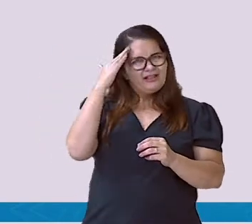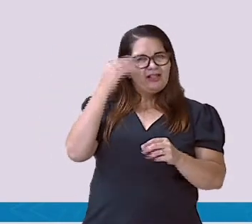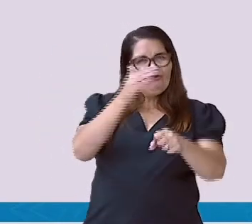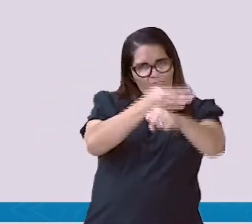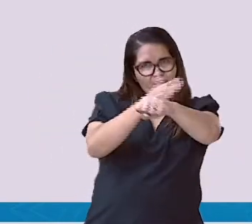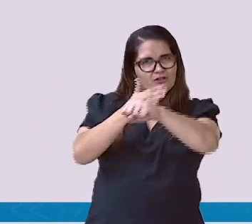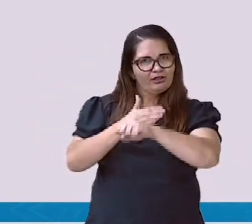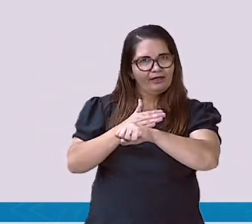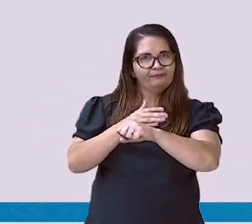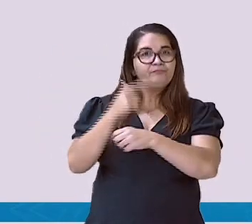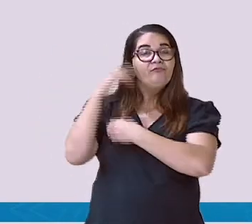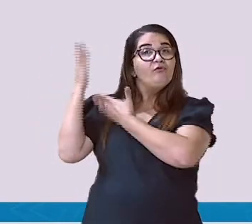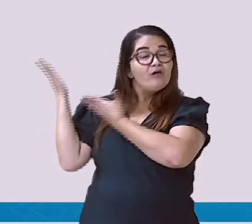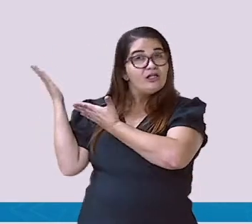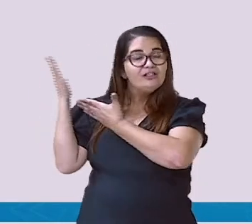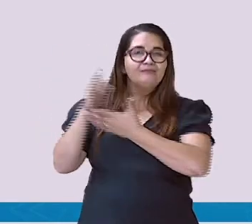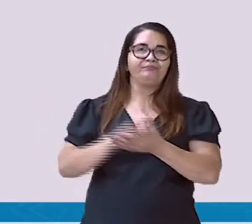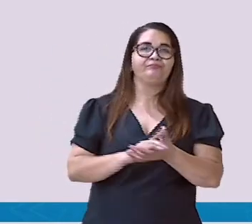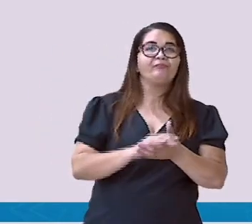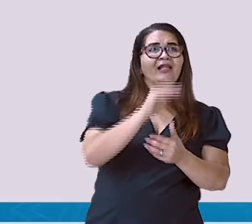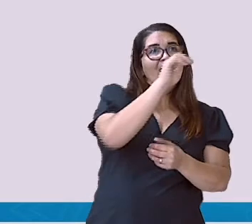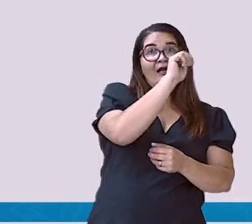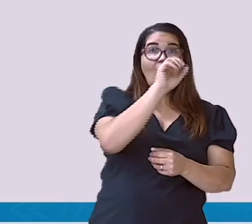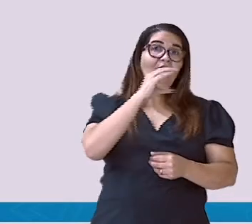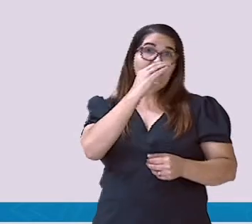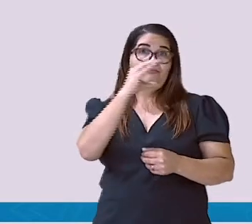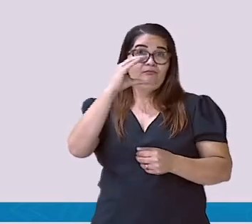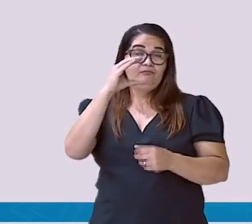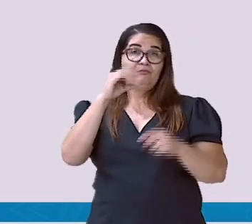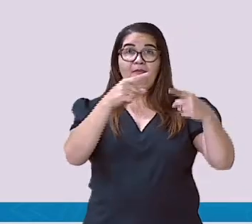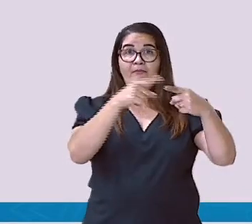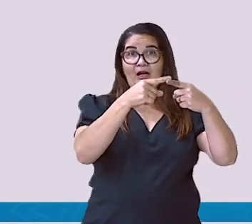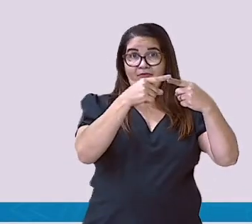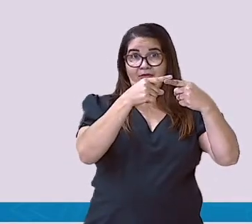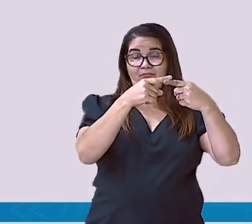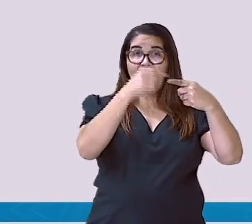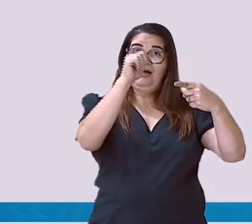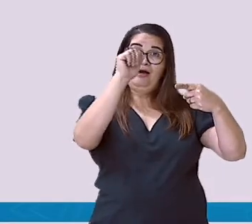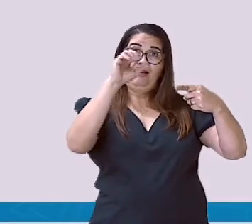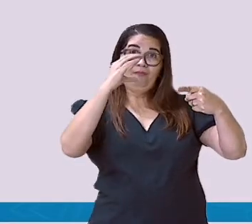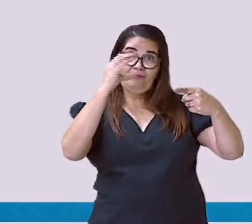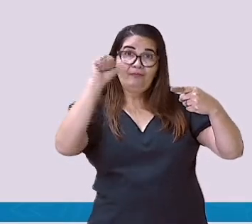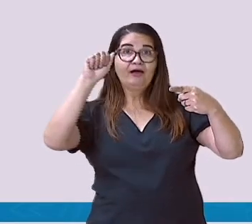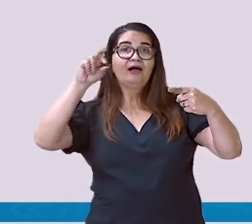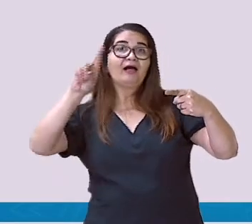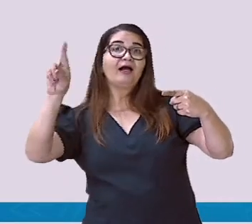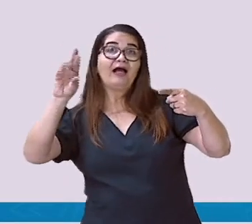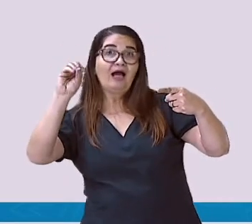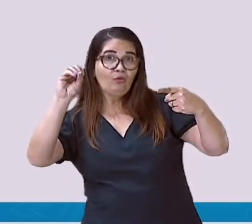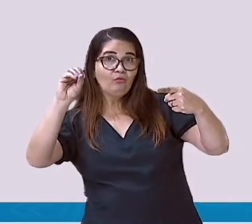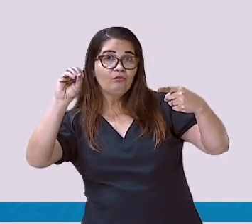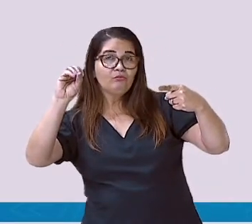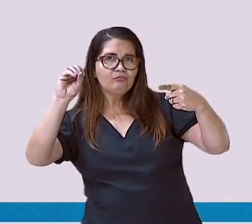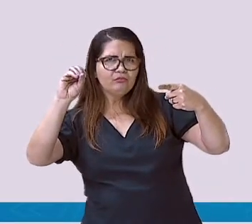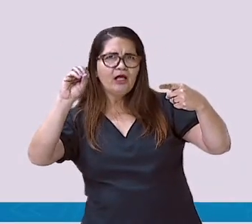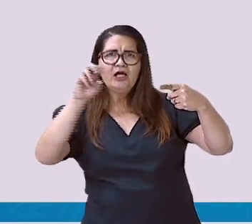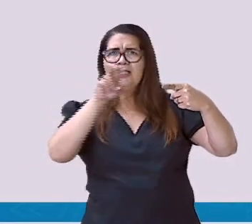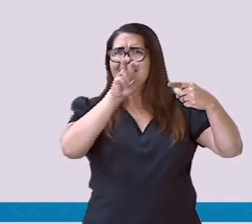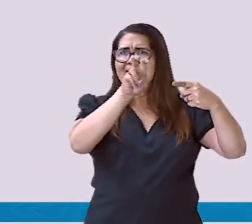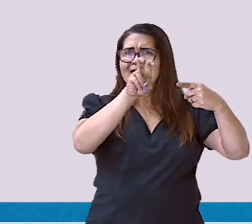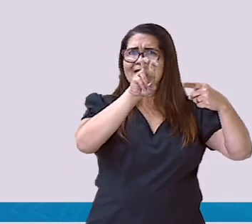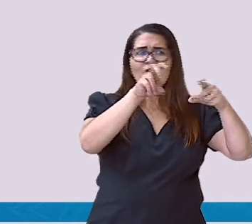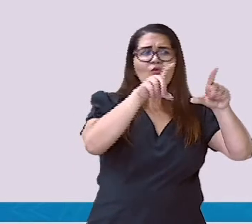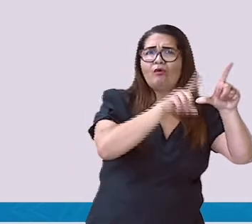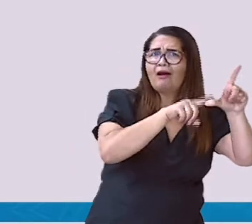a palavra carro, carro. Pronto. Aqui eu tenho 5 letras, mas eu só tenho